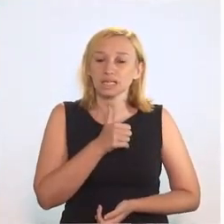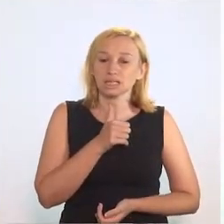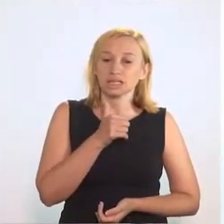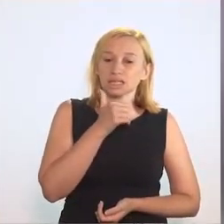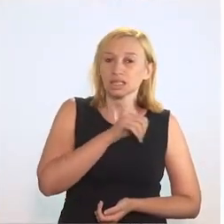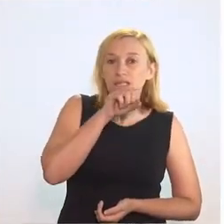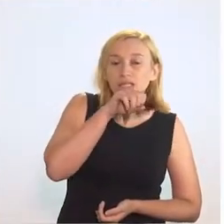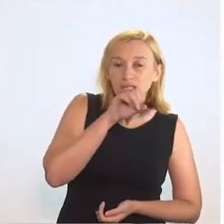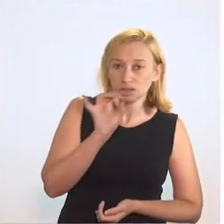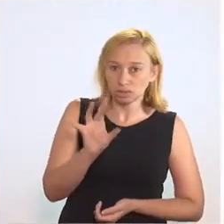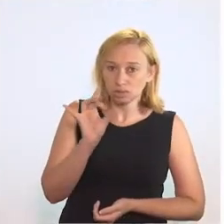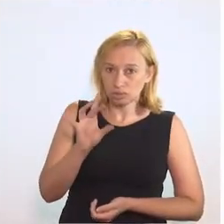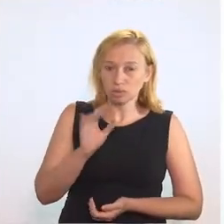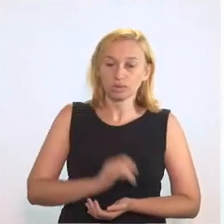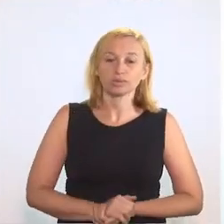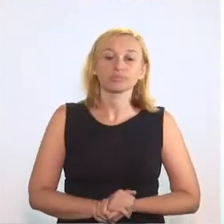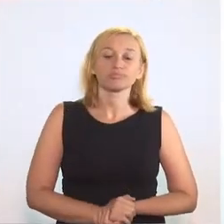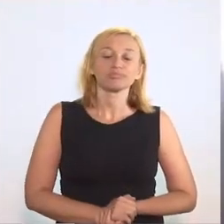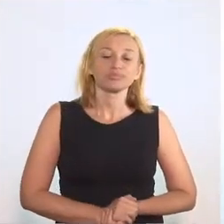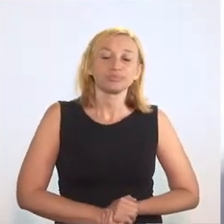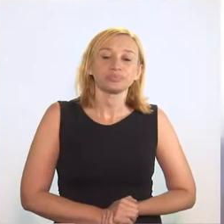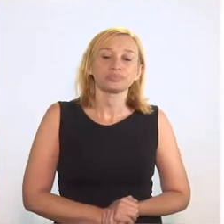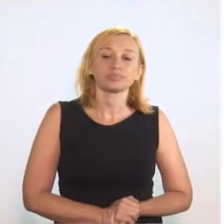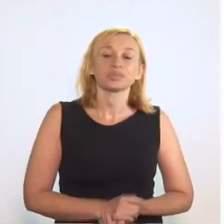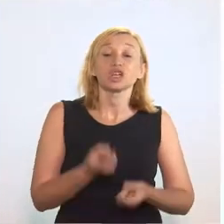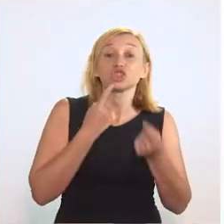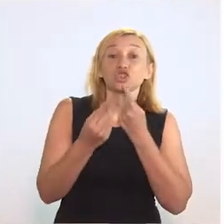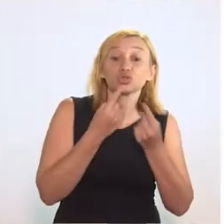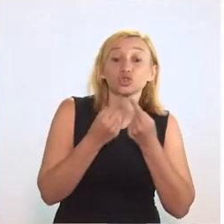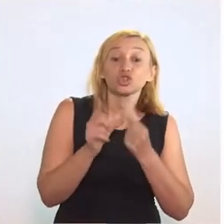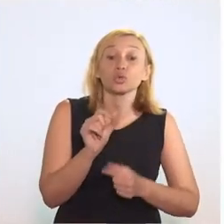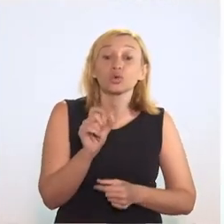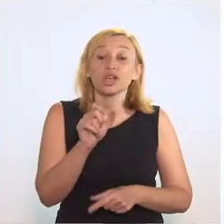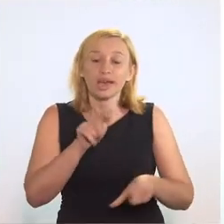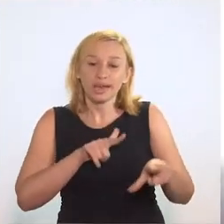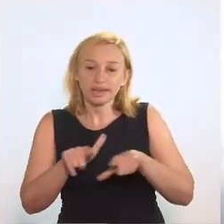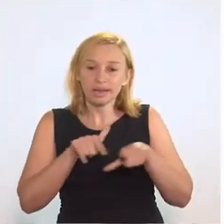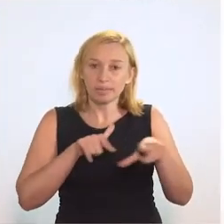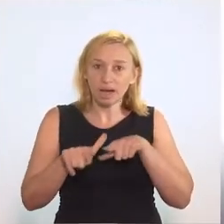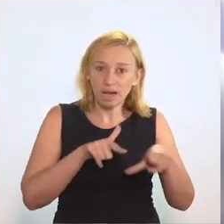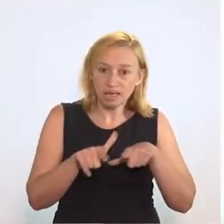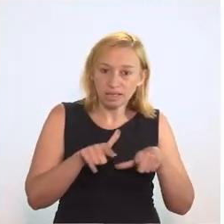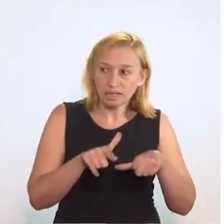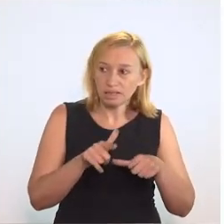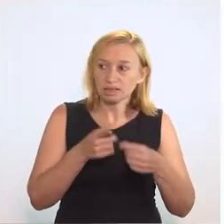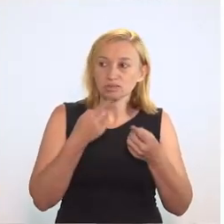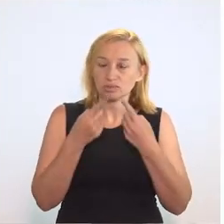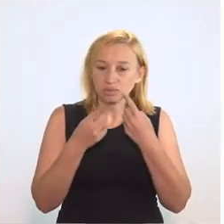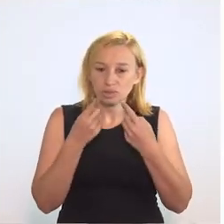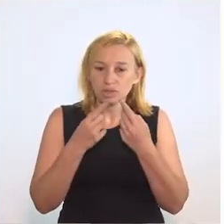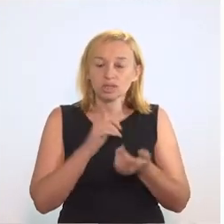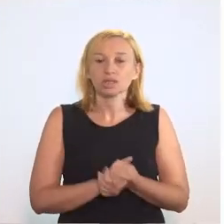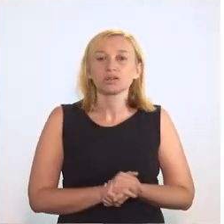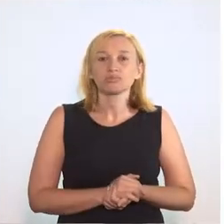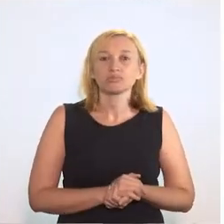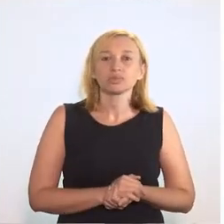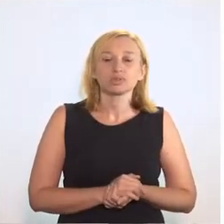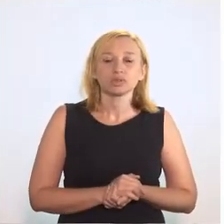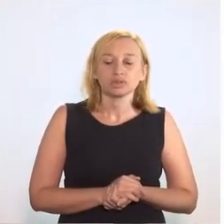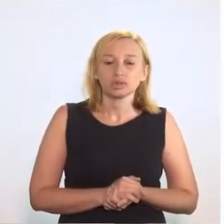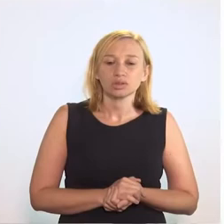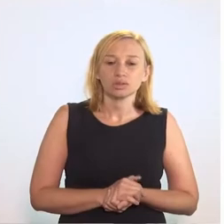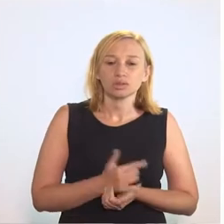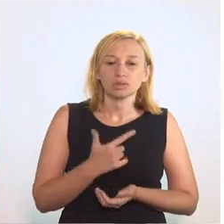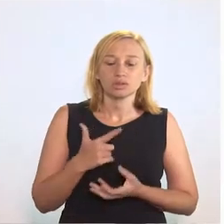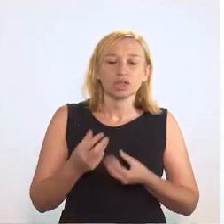em todas as aspas do mundo, voltando para esse campo, onde a gente está discutindo o que é o trabalho, o que é o esforço, o que é a solitude, assim, não dá